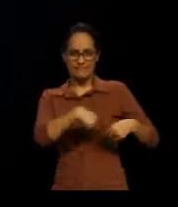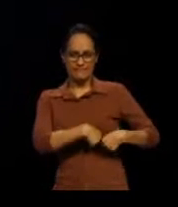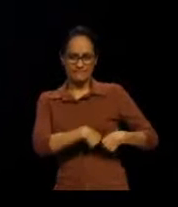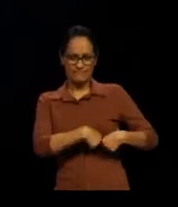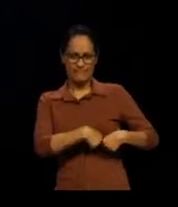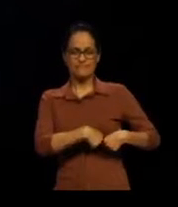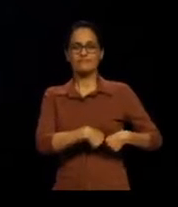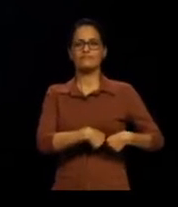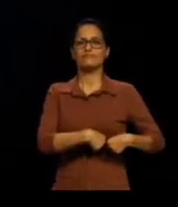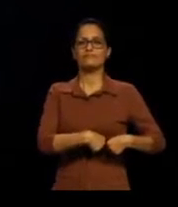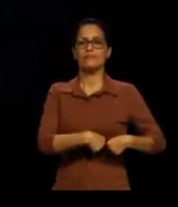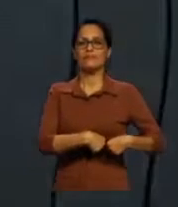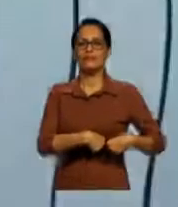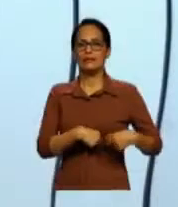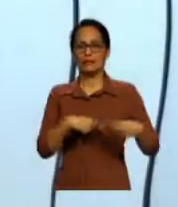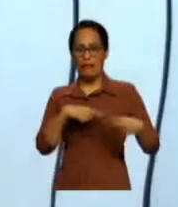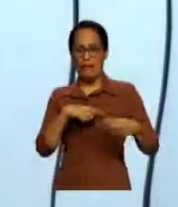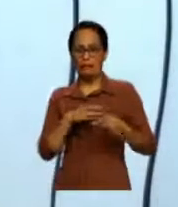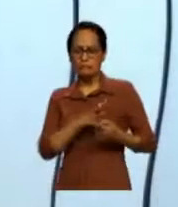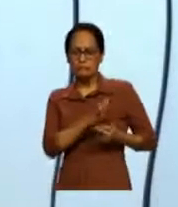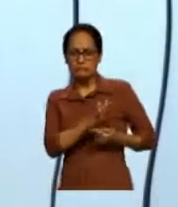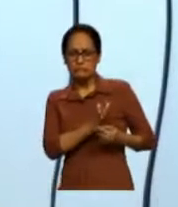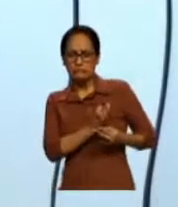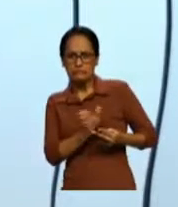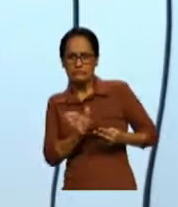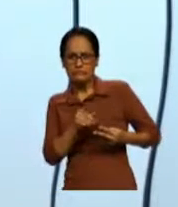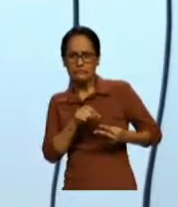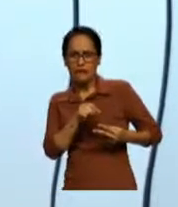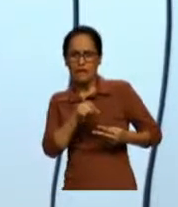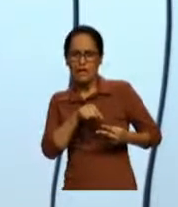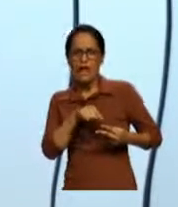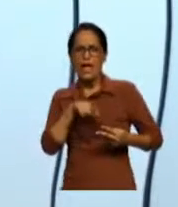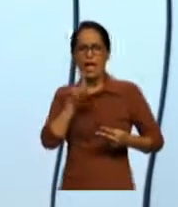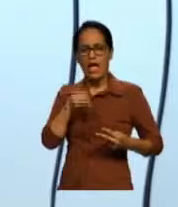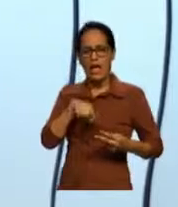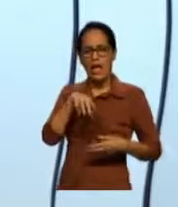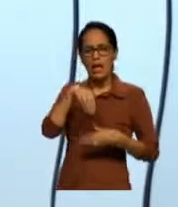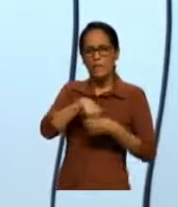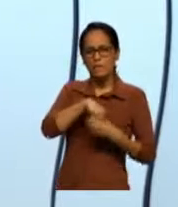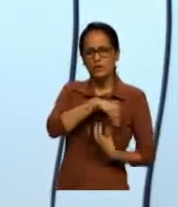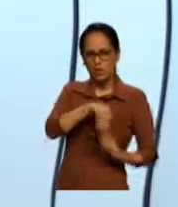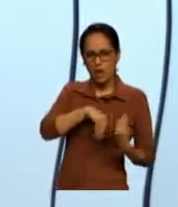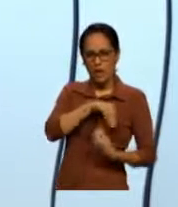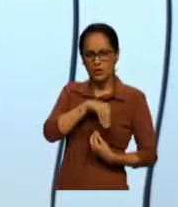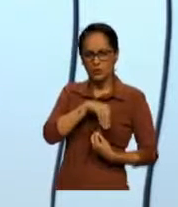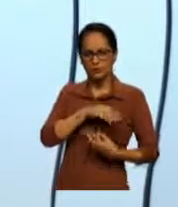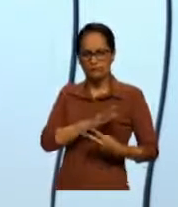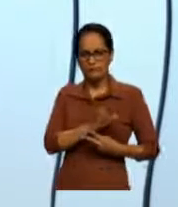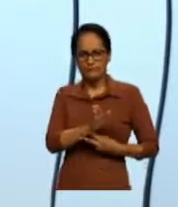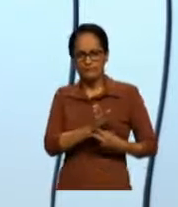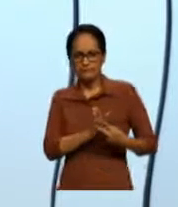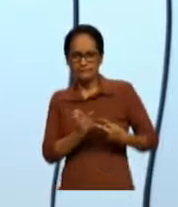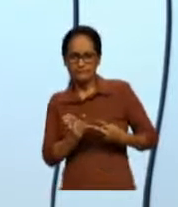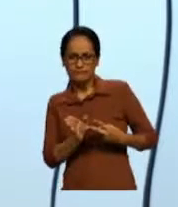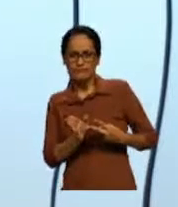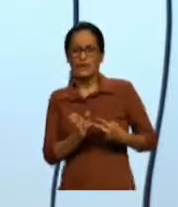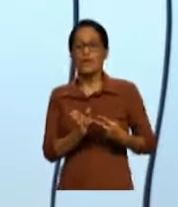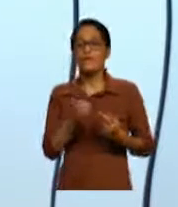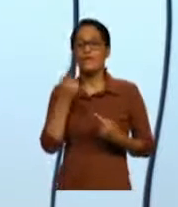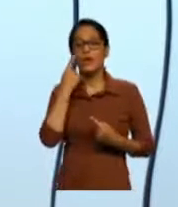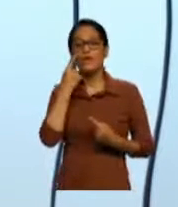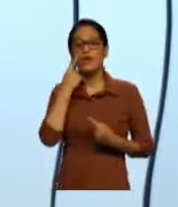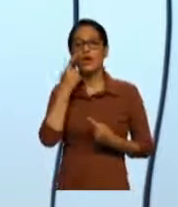uma parte exócrina, que aí a gente fala que é uma glândula mista. Nós vamos ver aqui agora,